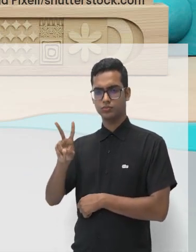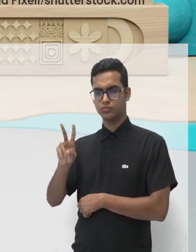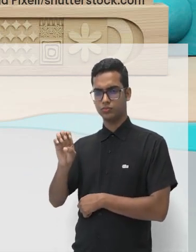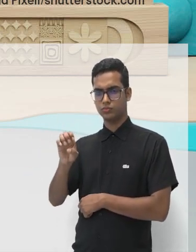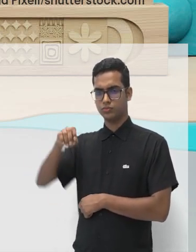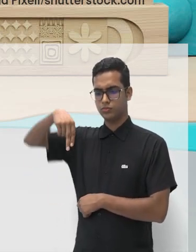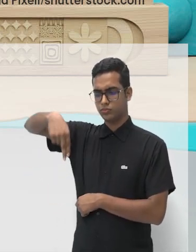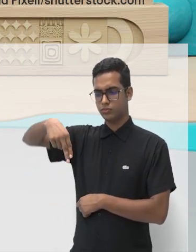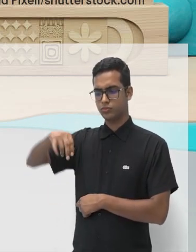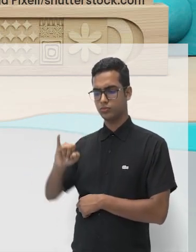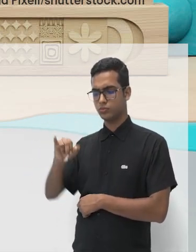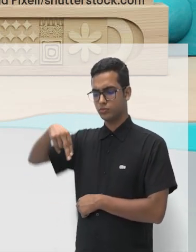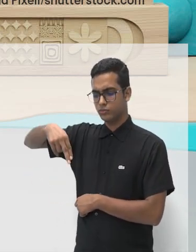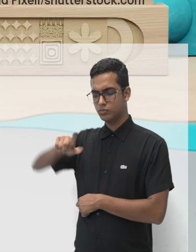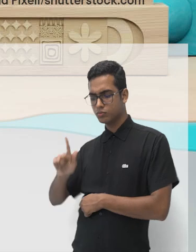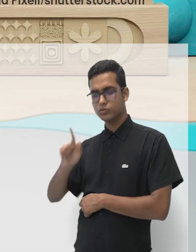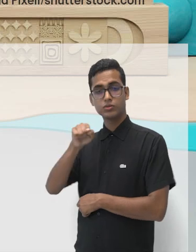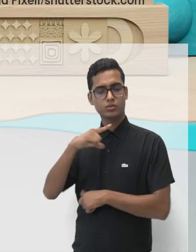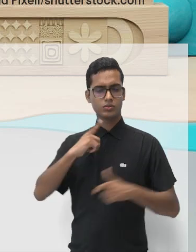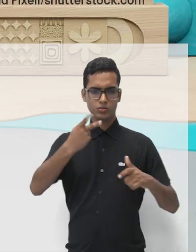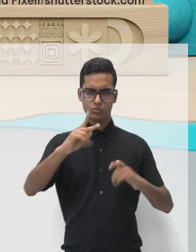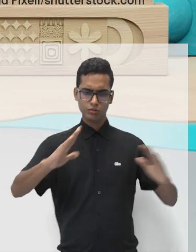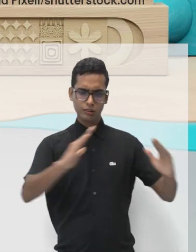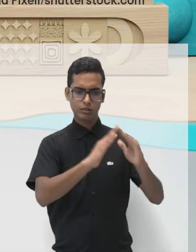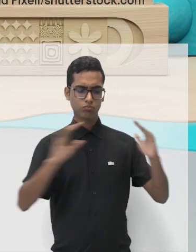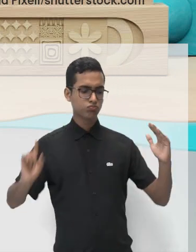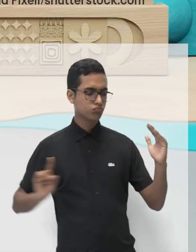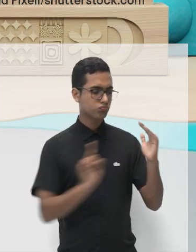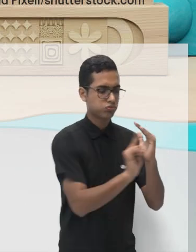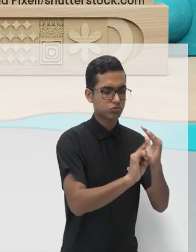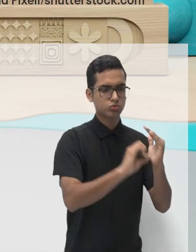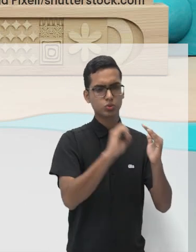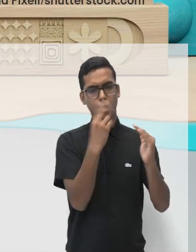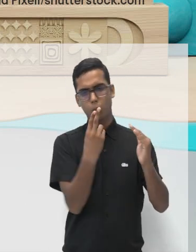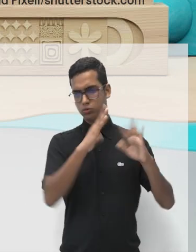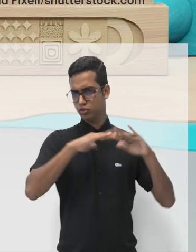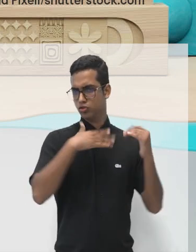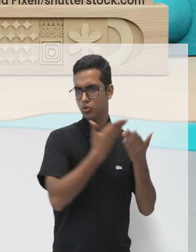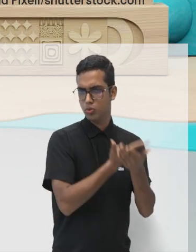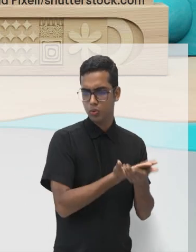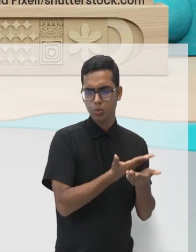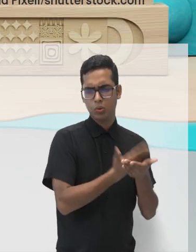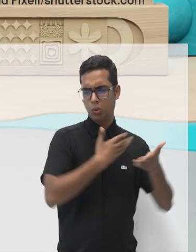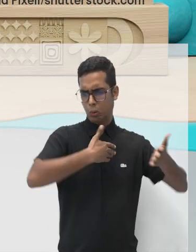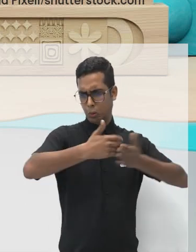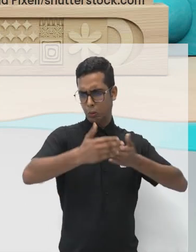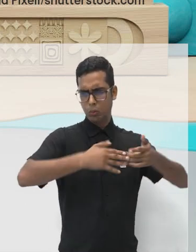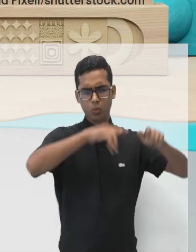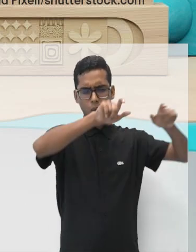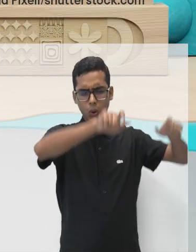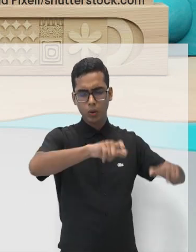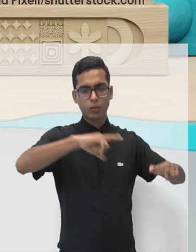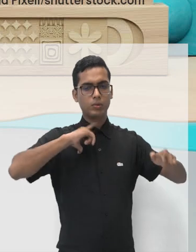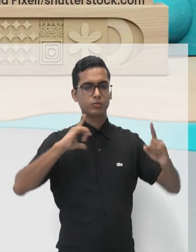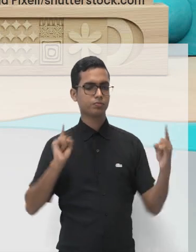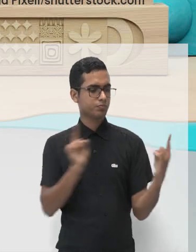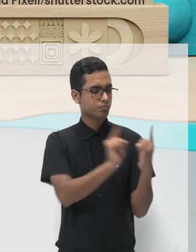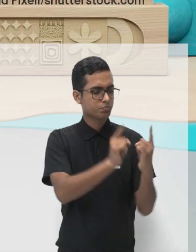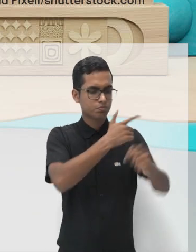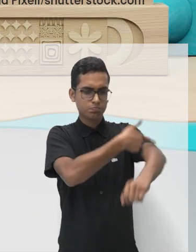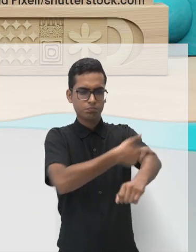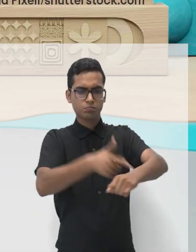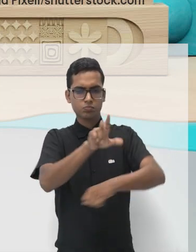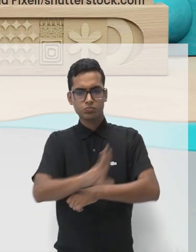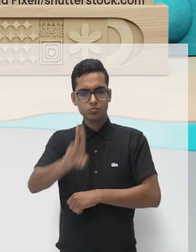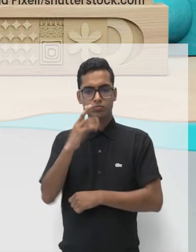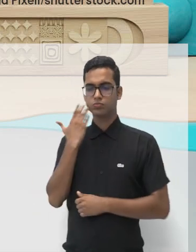você acabou de chegar na sua casa, na escola, em algum local e você quer cumprimentar as pessoas de forma educada, você vai usar